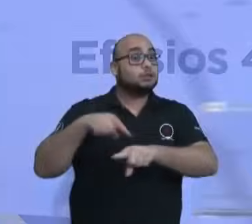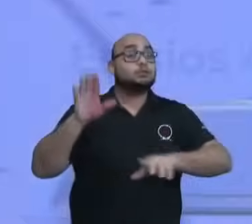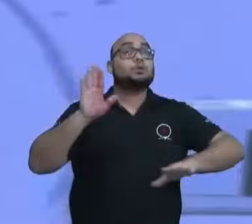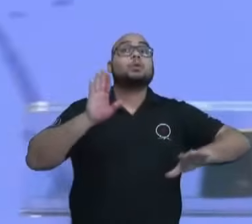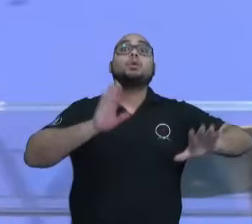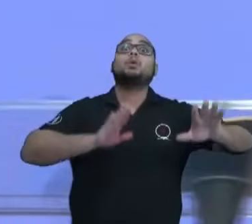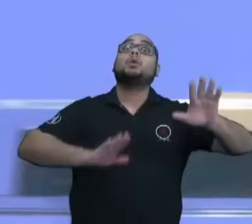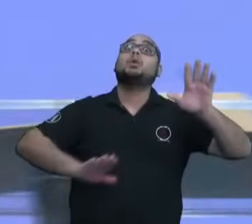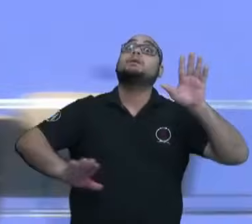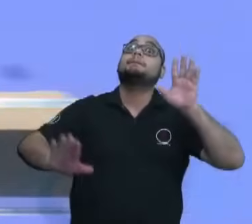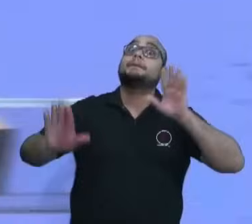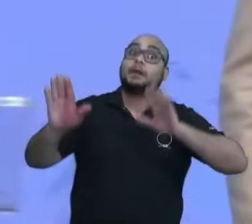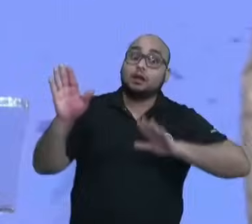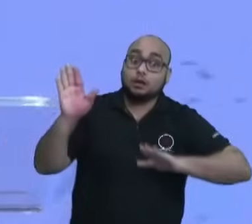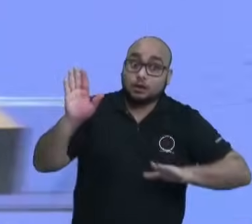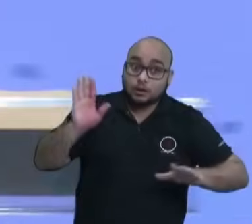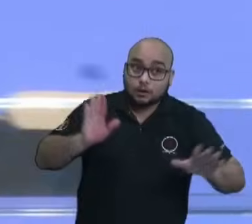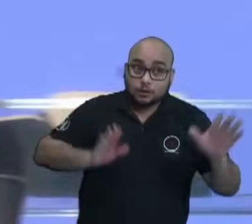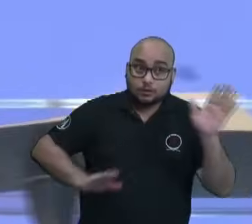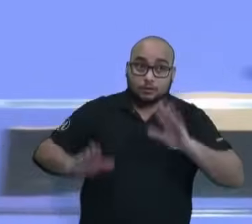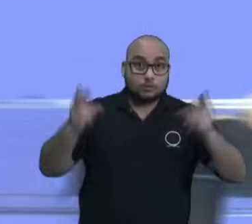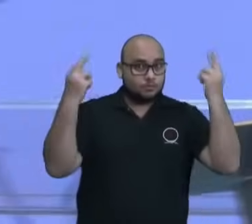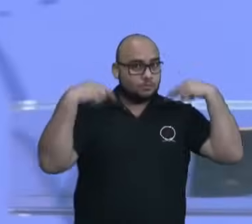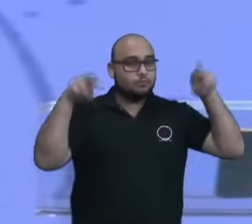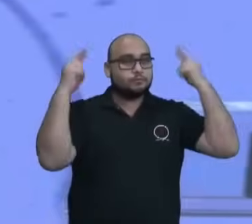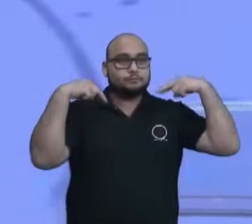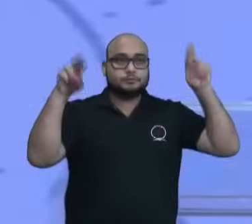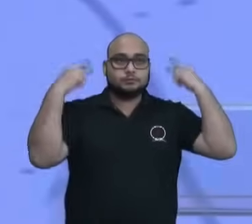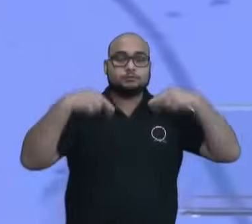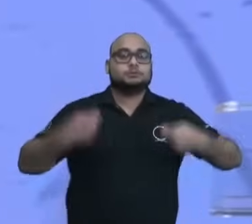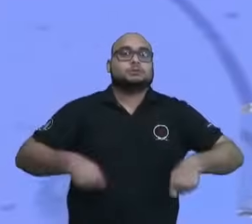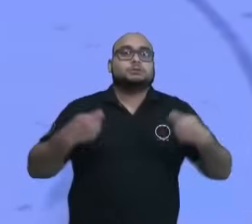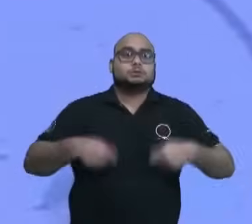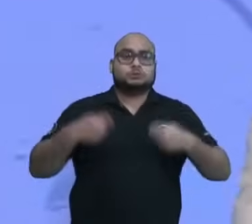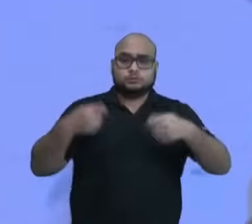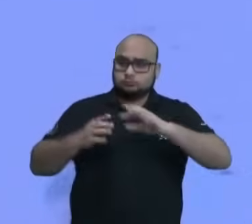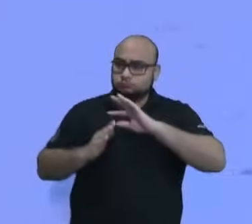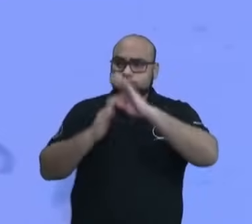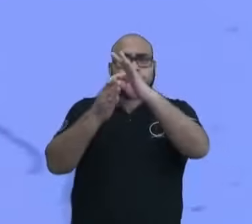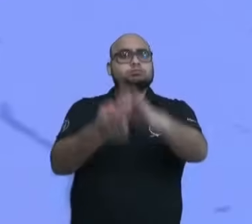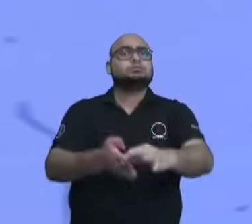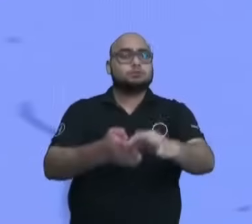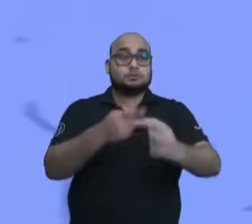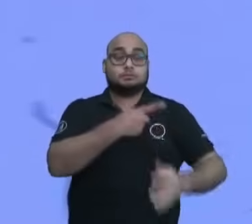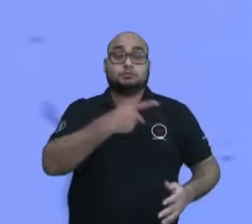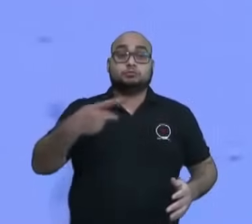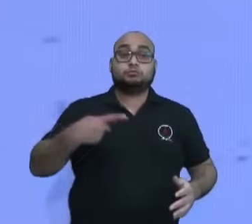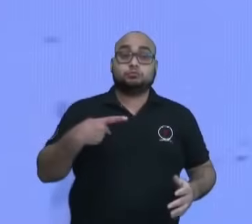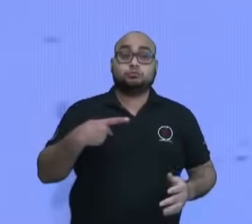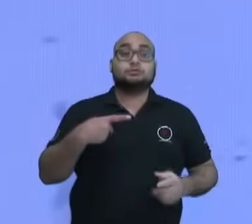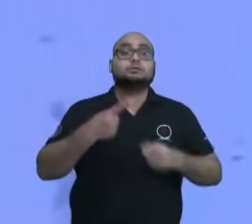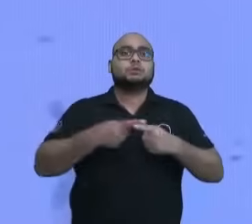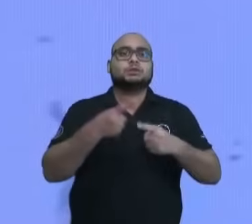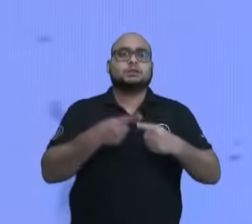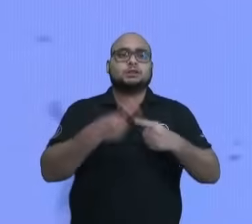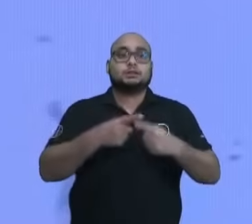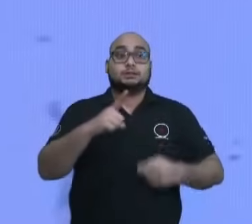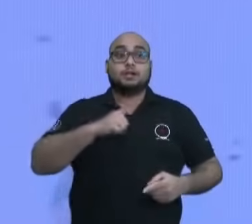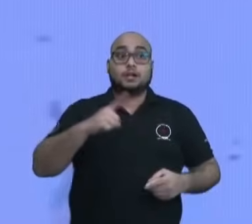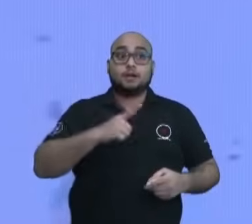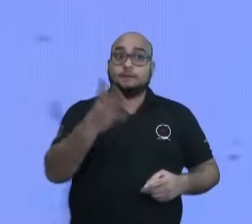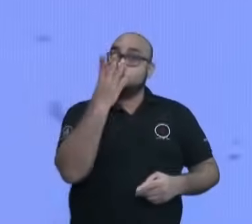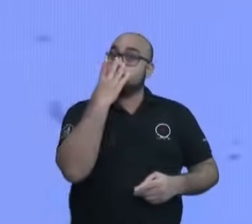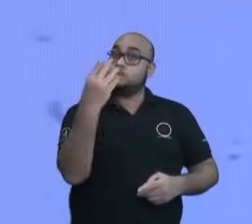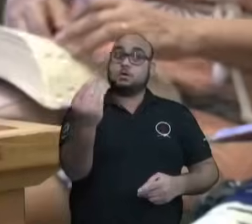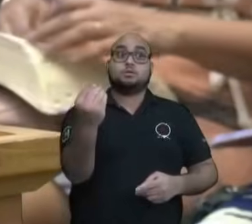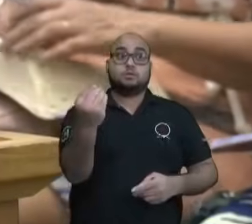por tem que ser dirigida por pastor porque tem lobo devorador para engolir